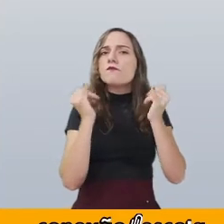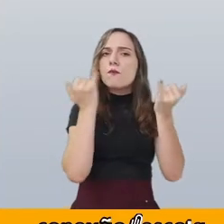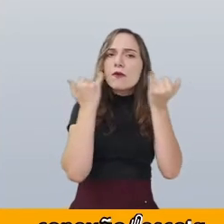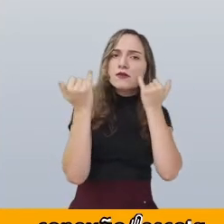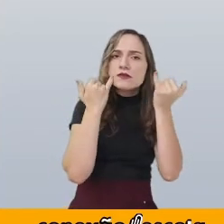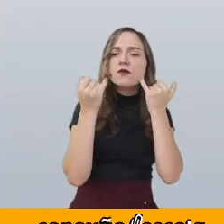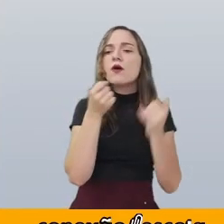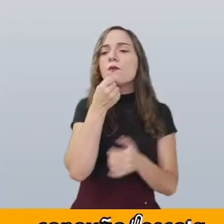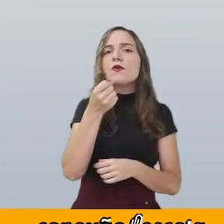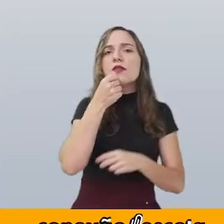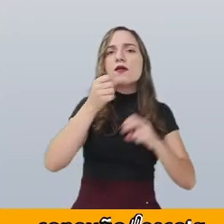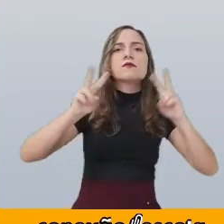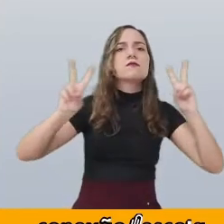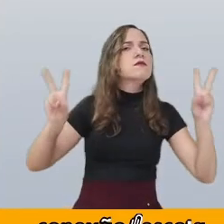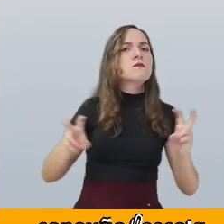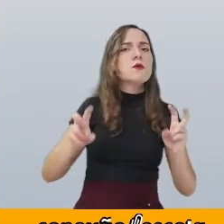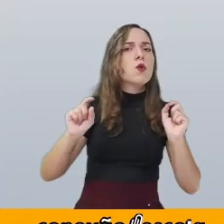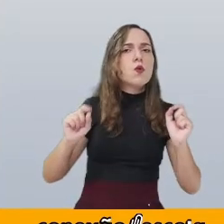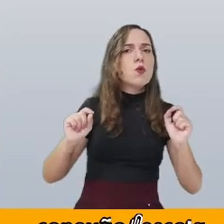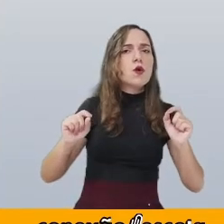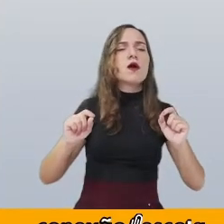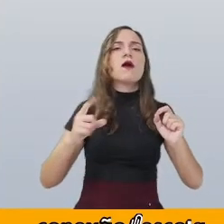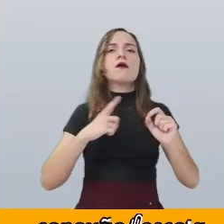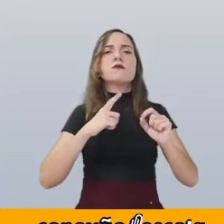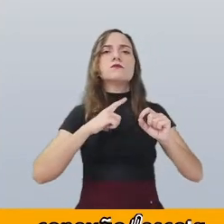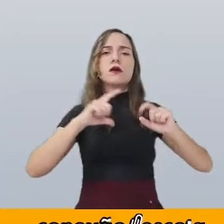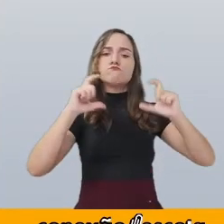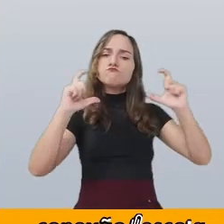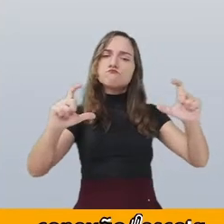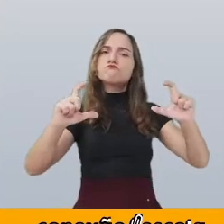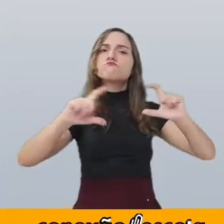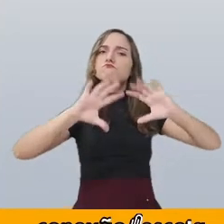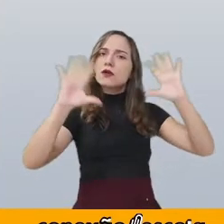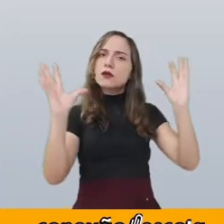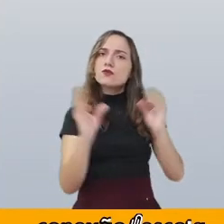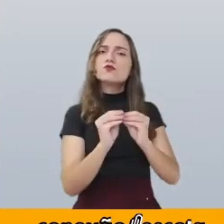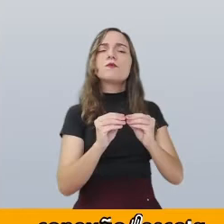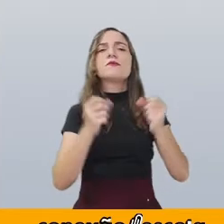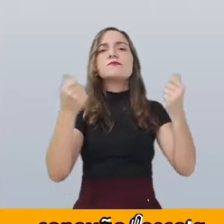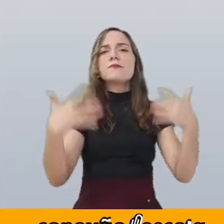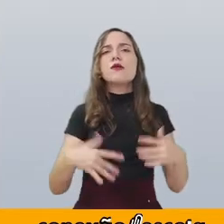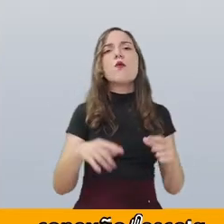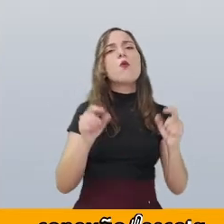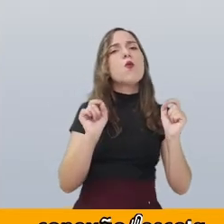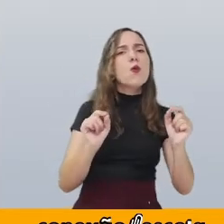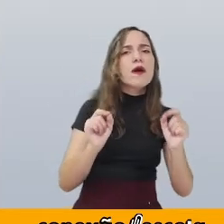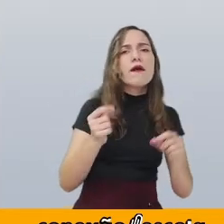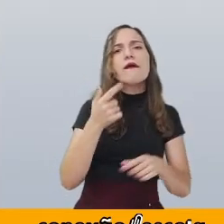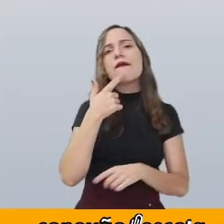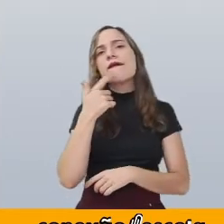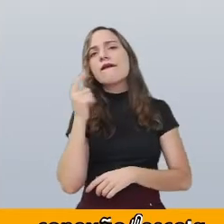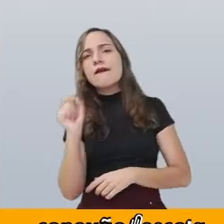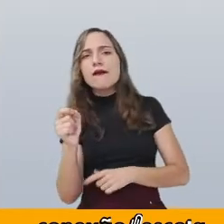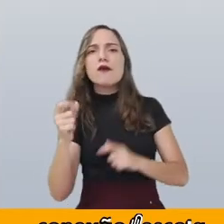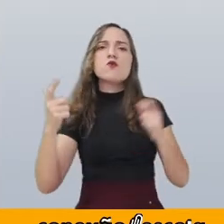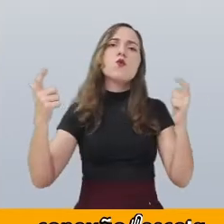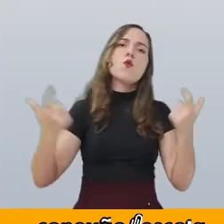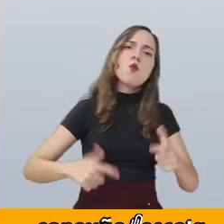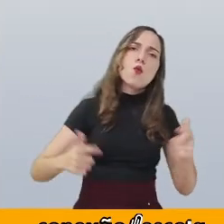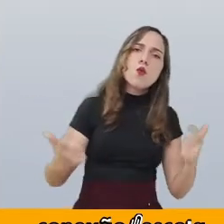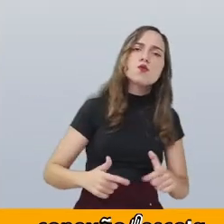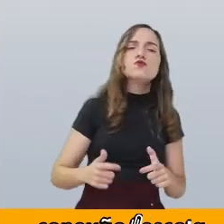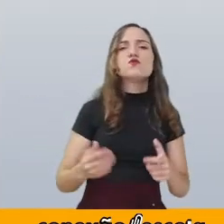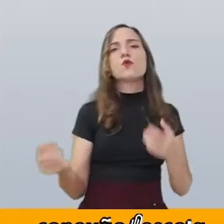da reportagem, fornecendo de forma breve o que, quem, onde,